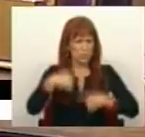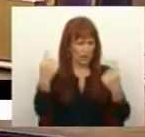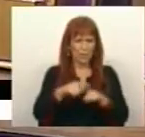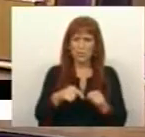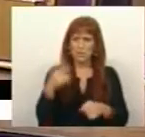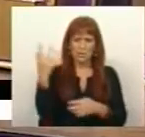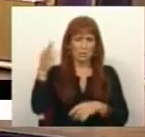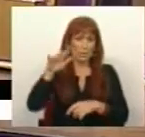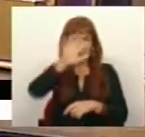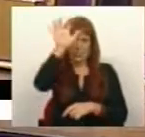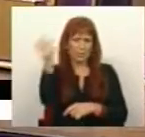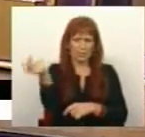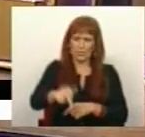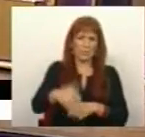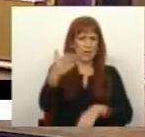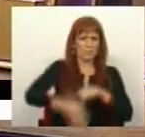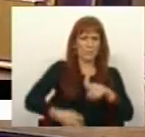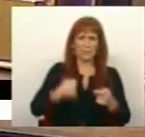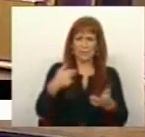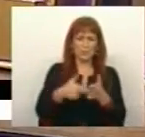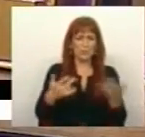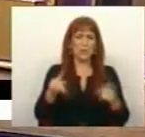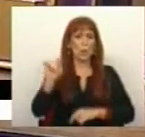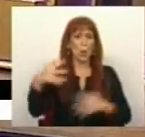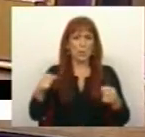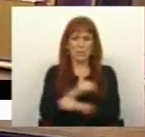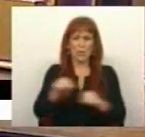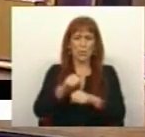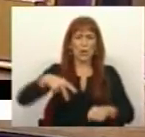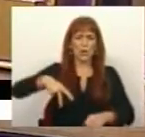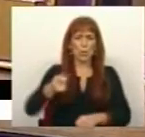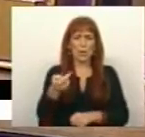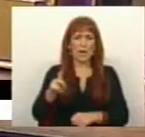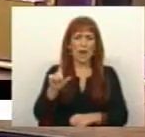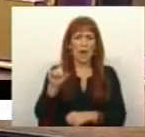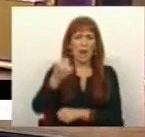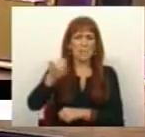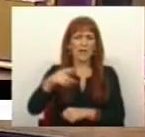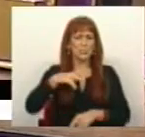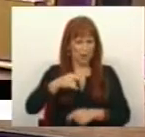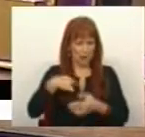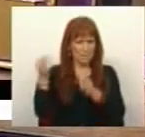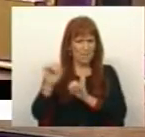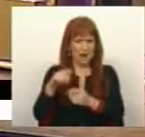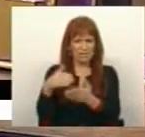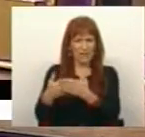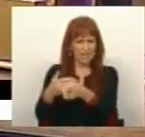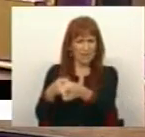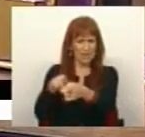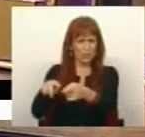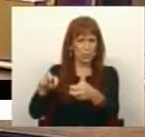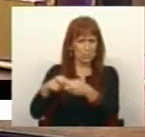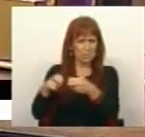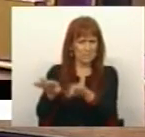que os improváveis podem ocorrer quando menos se espera. Em caso de acidente nuclear em Almaraz, Portugal está preparado para enfrentar